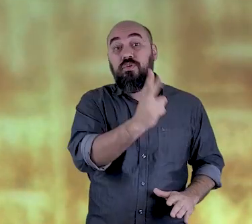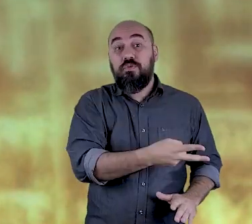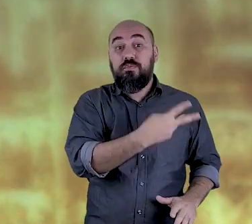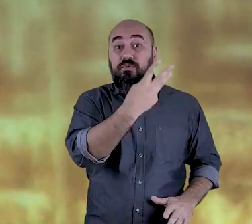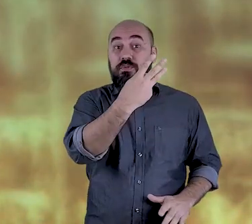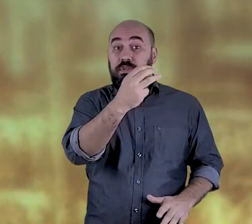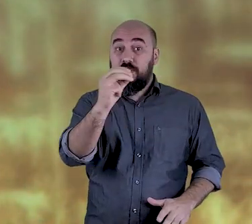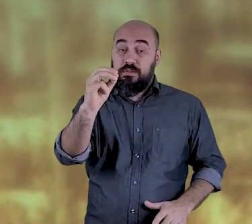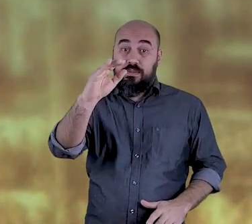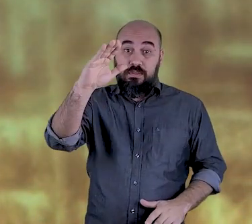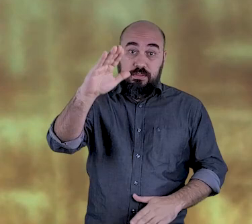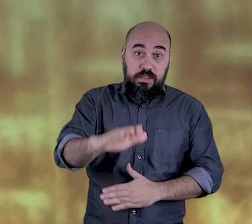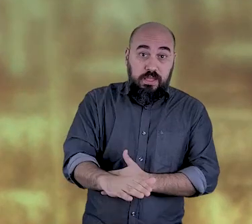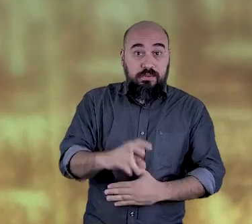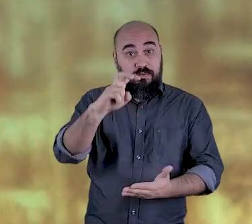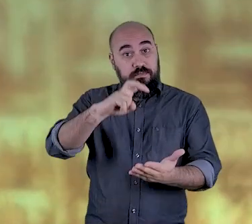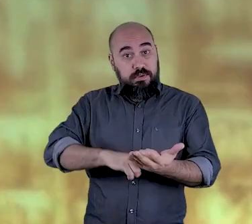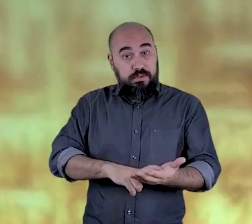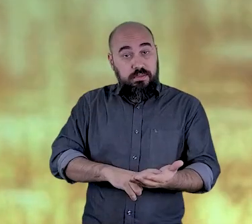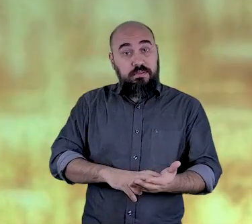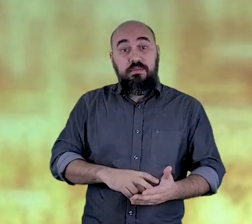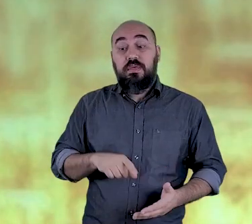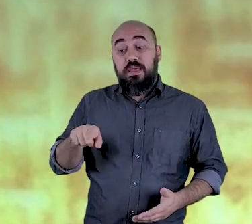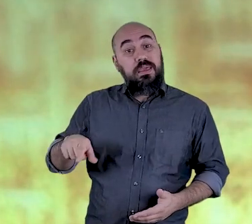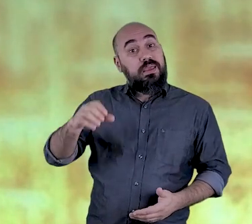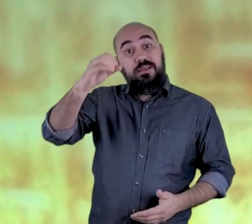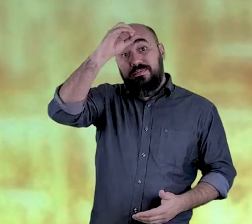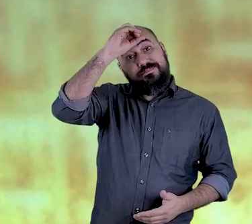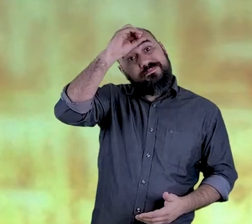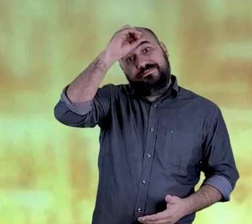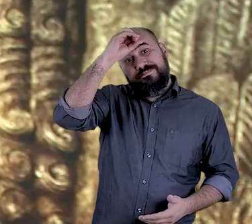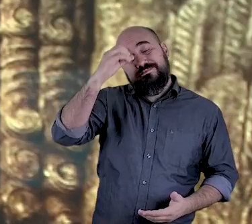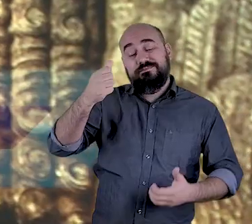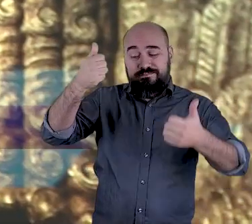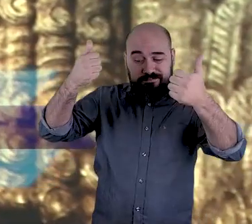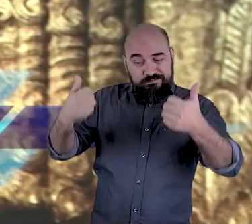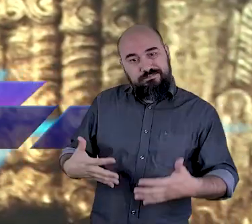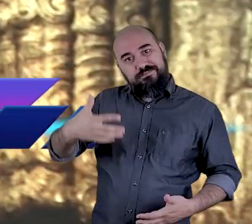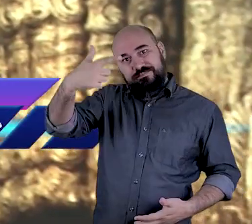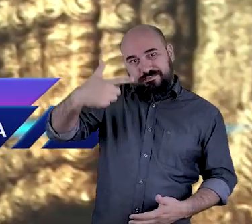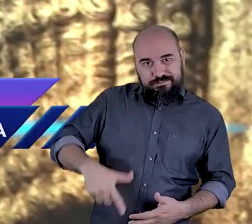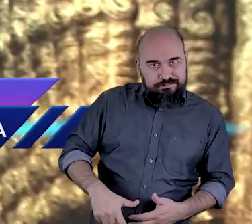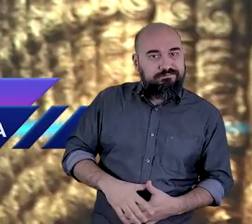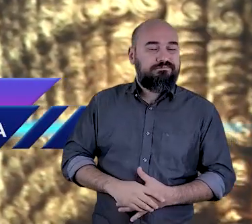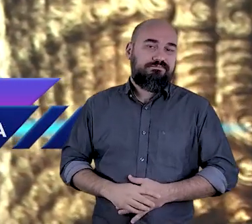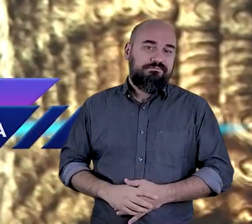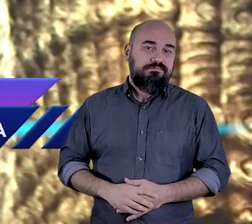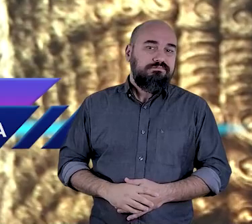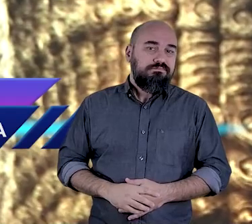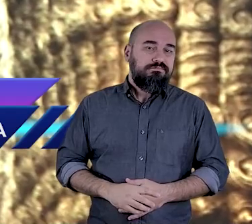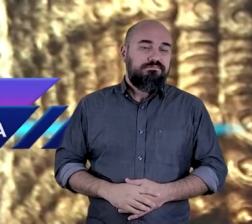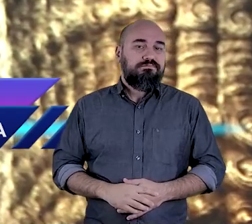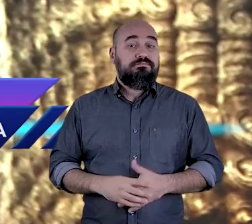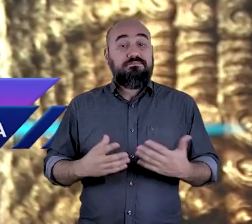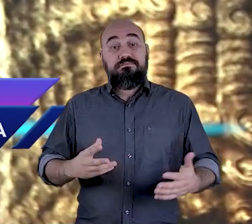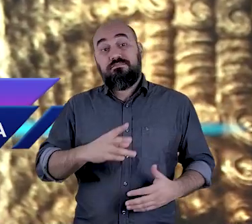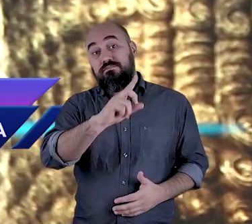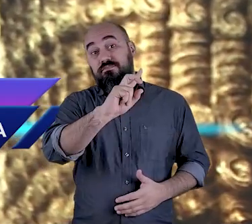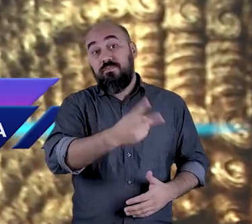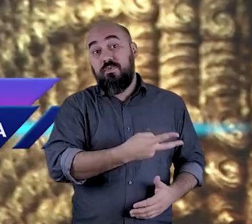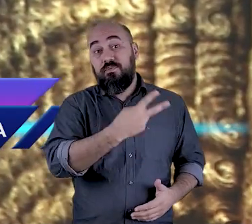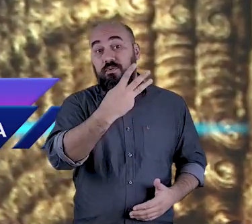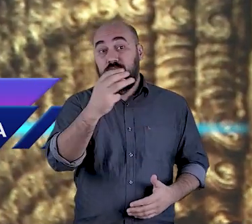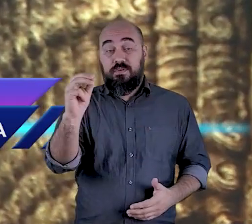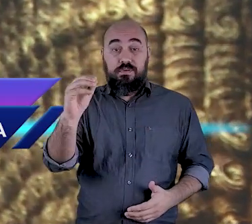porque o profeta não tinha entendido Essa visão dos 2.300 dias